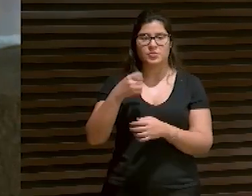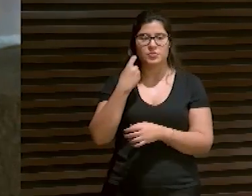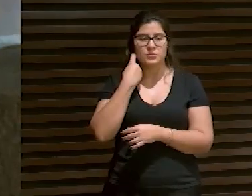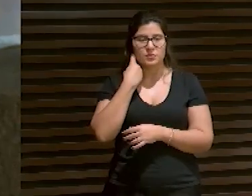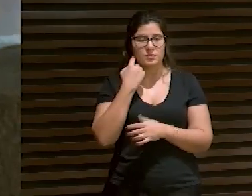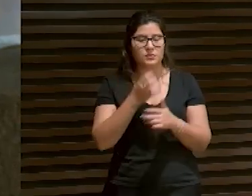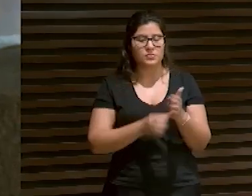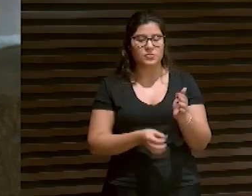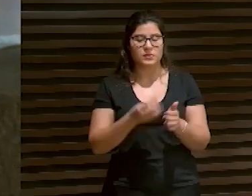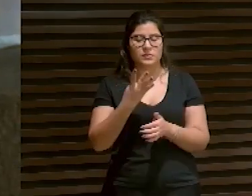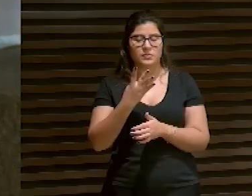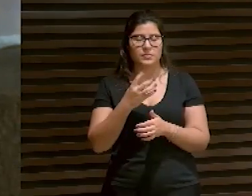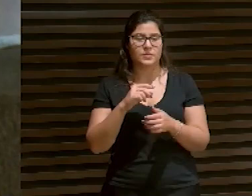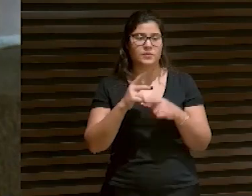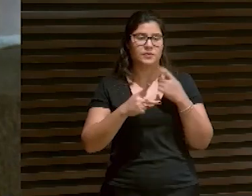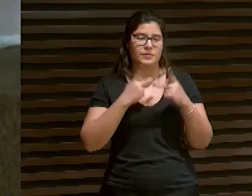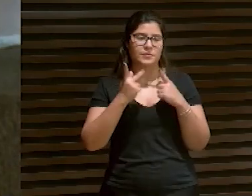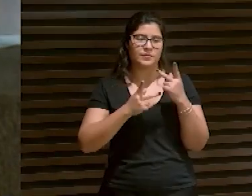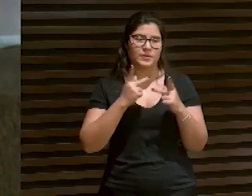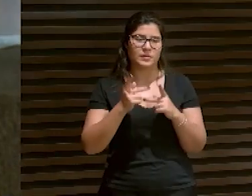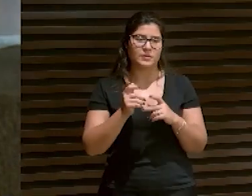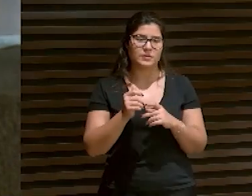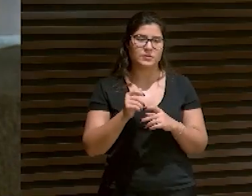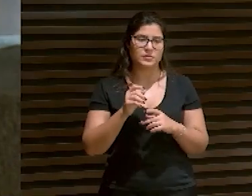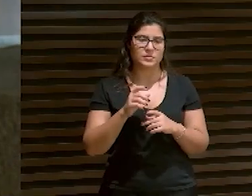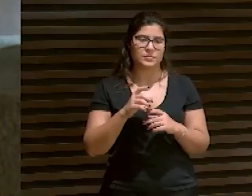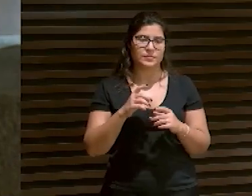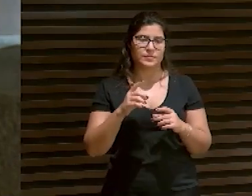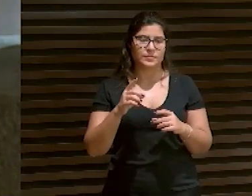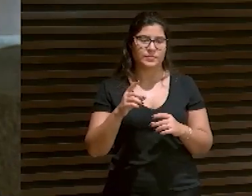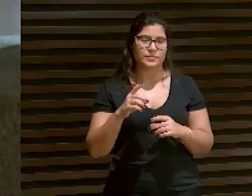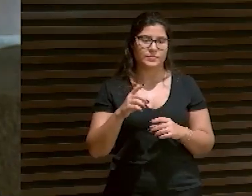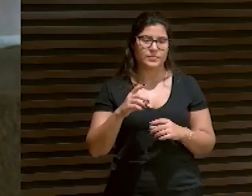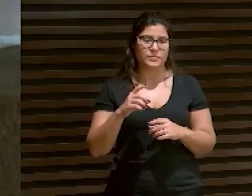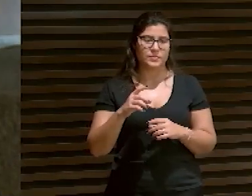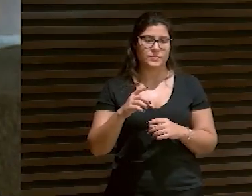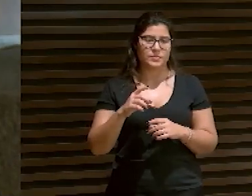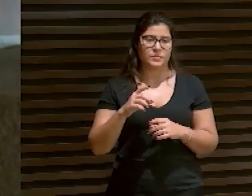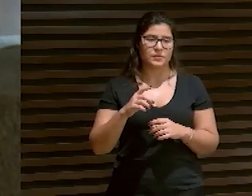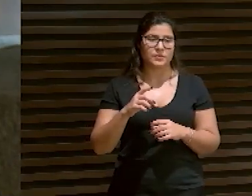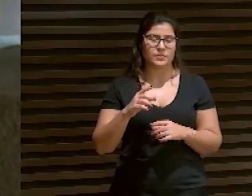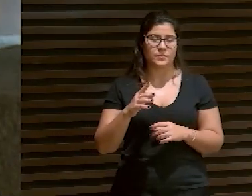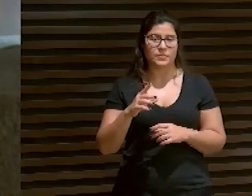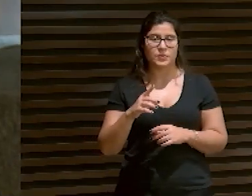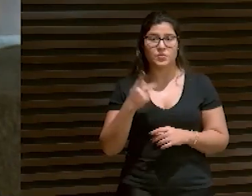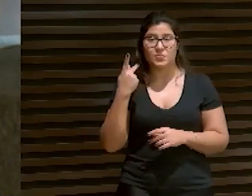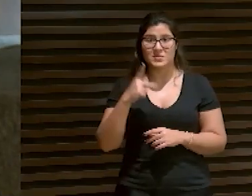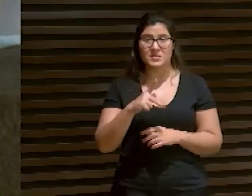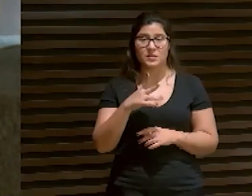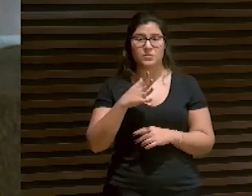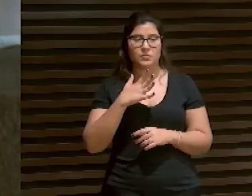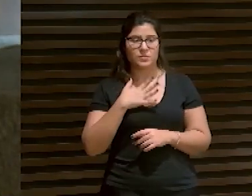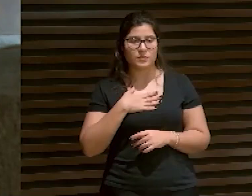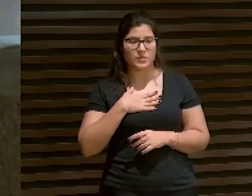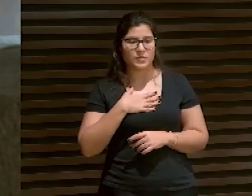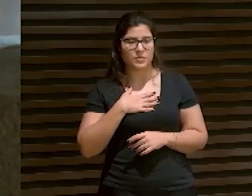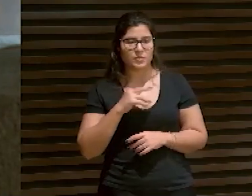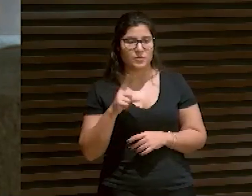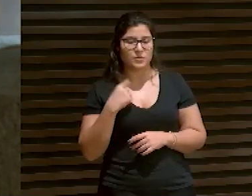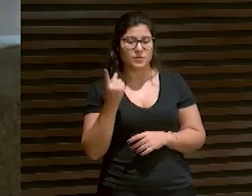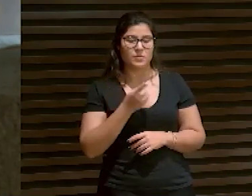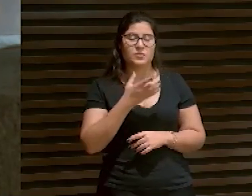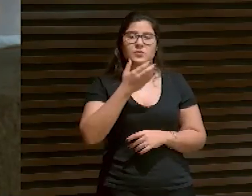de Jonas, fala de outra pessoa. Fala do seu, do meu, do nosso bom